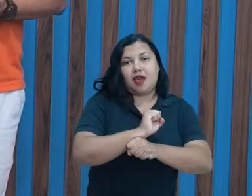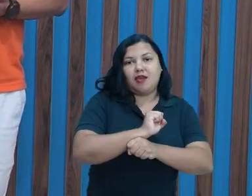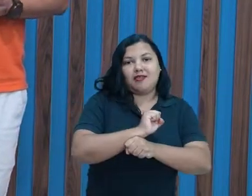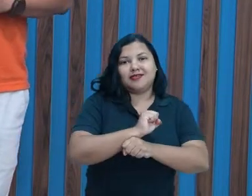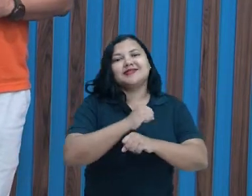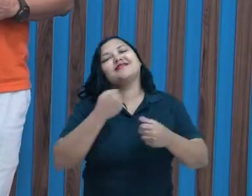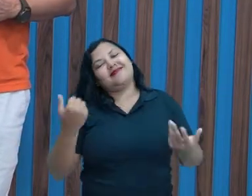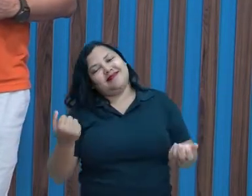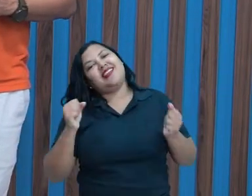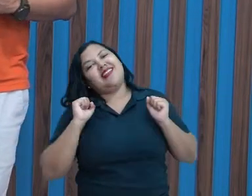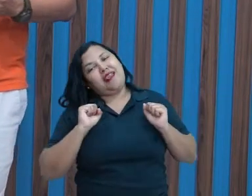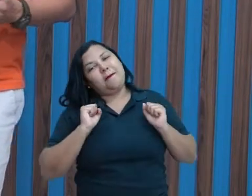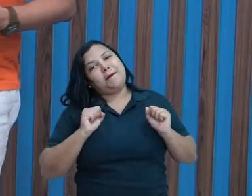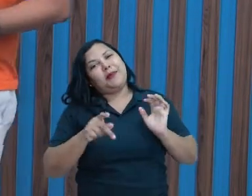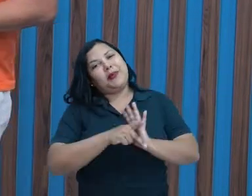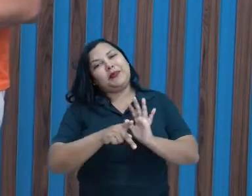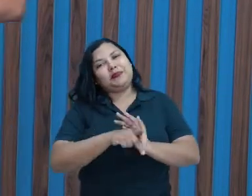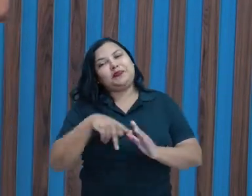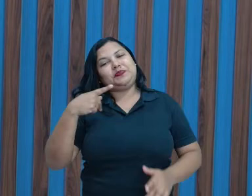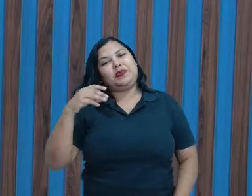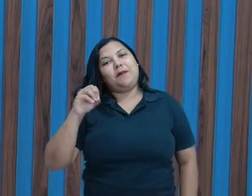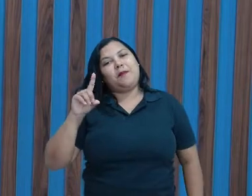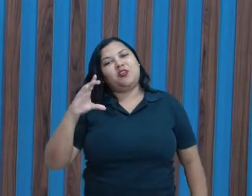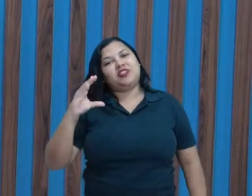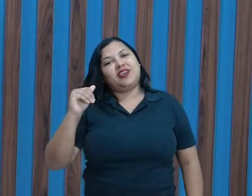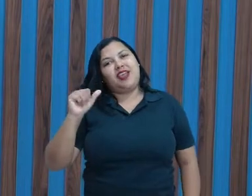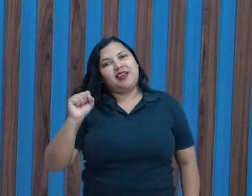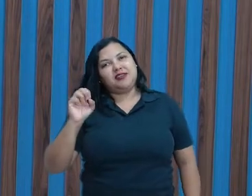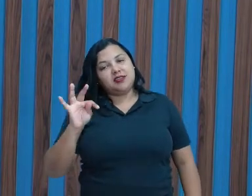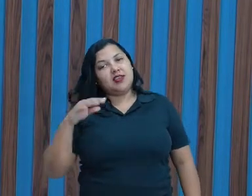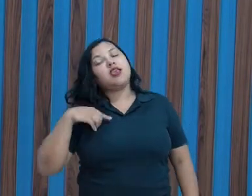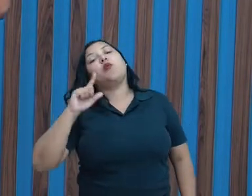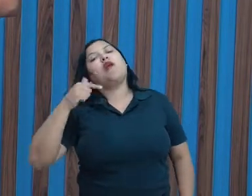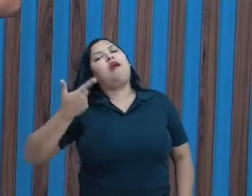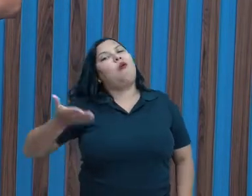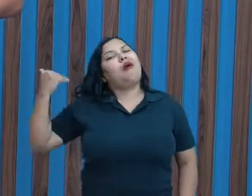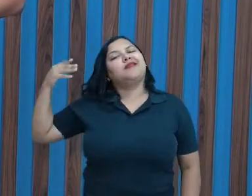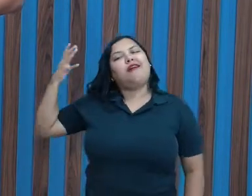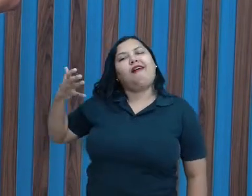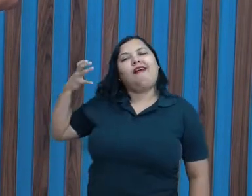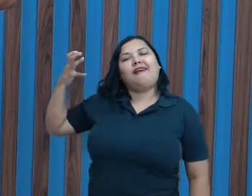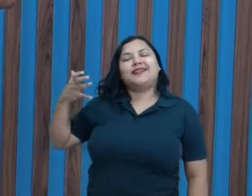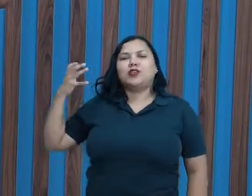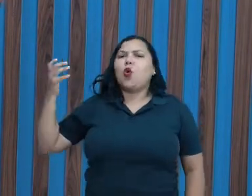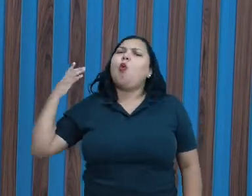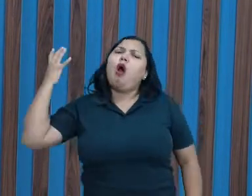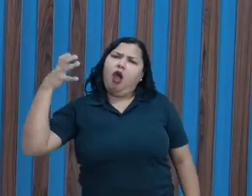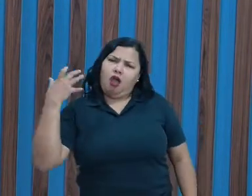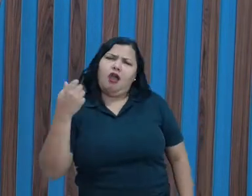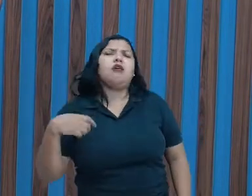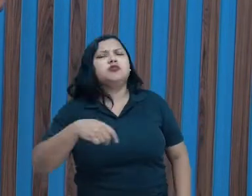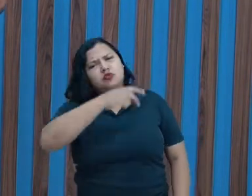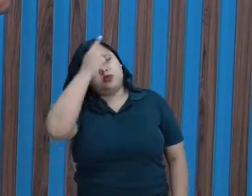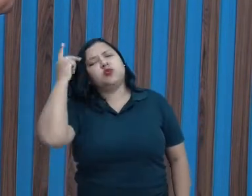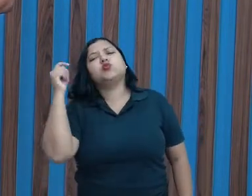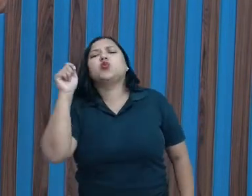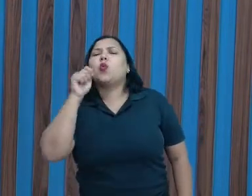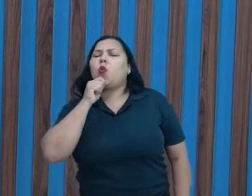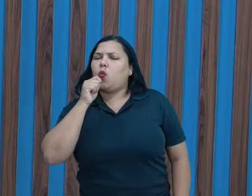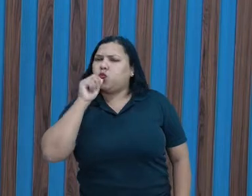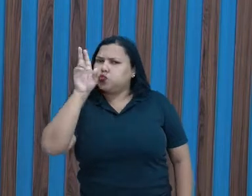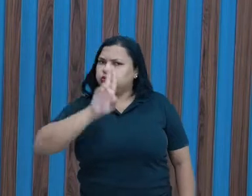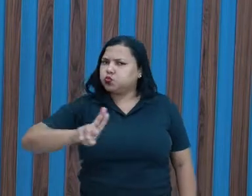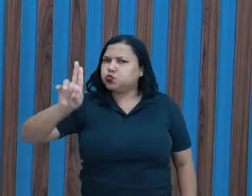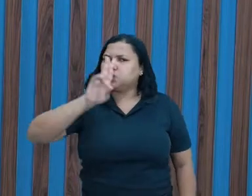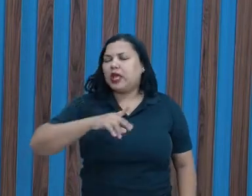né? Que é o podcast. Então, esse podcast, que seria o antigo rádio, o rádio ainda está em voga, o podcast está em voga, ou seja, tem coisas que